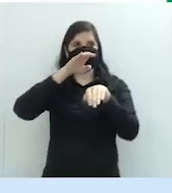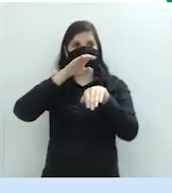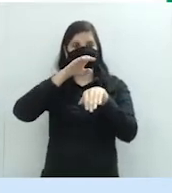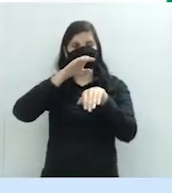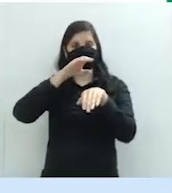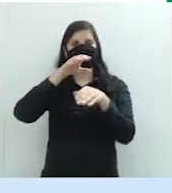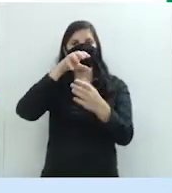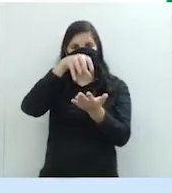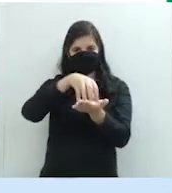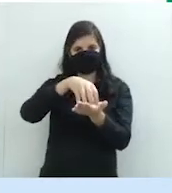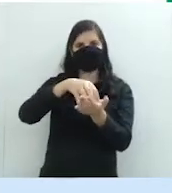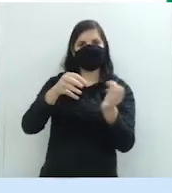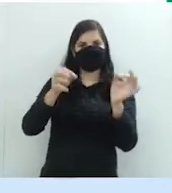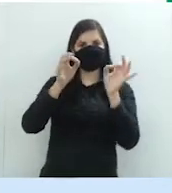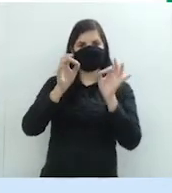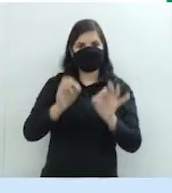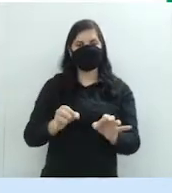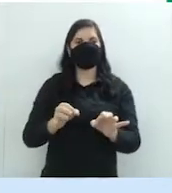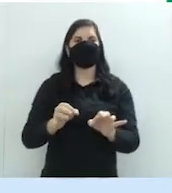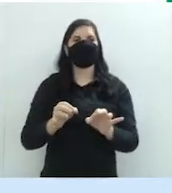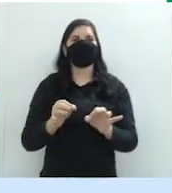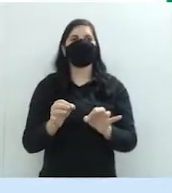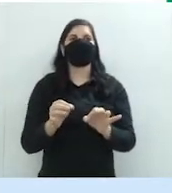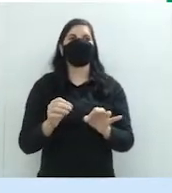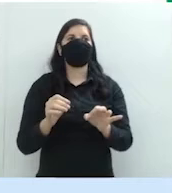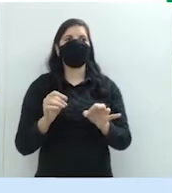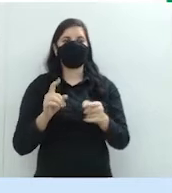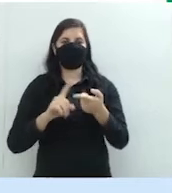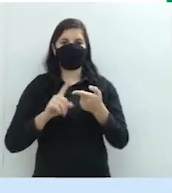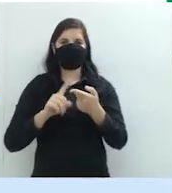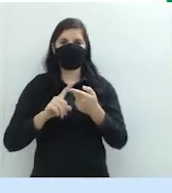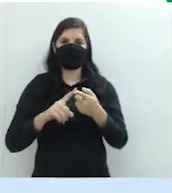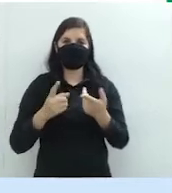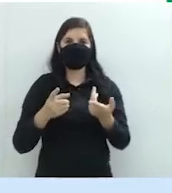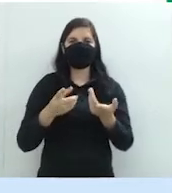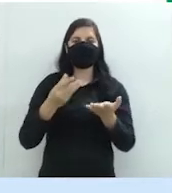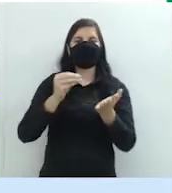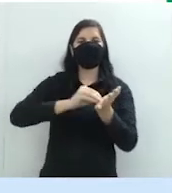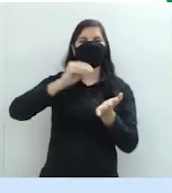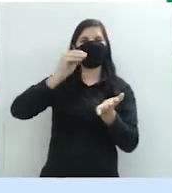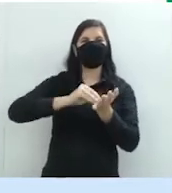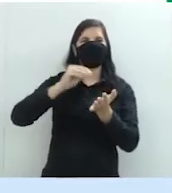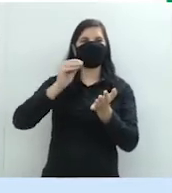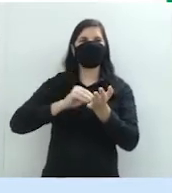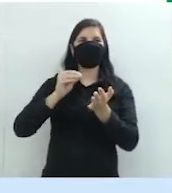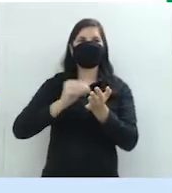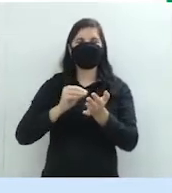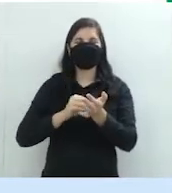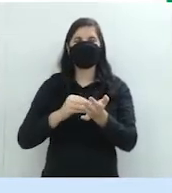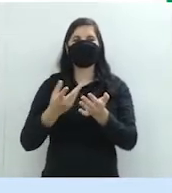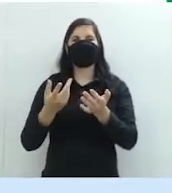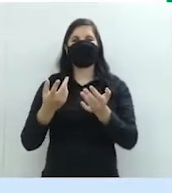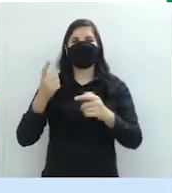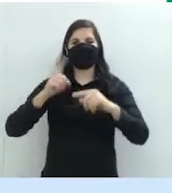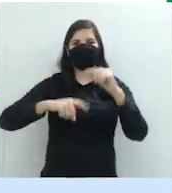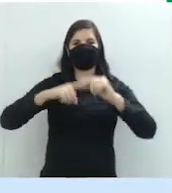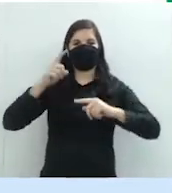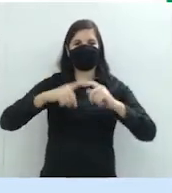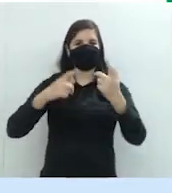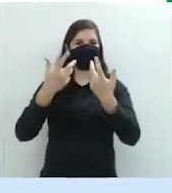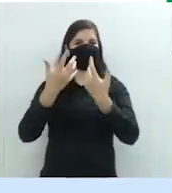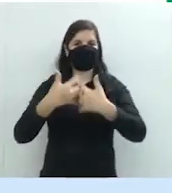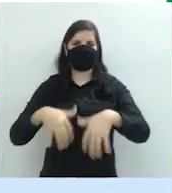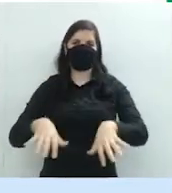Consolidação precoce da monarquia centralizada. A relativa escassez de quê? Escassez de